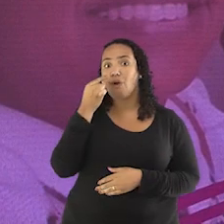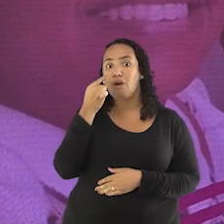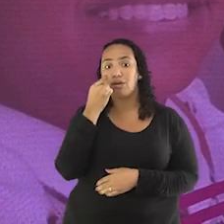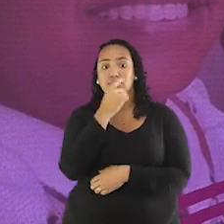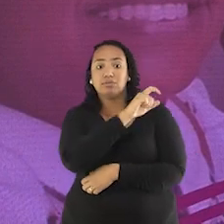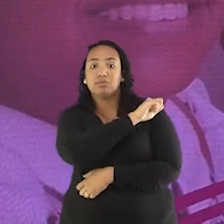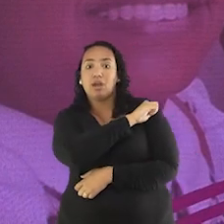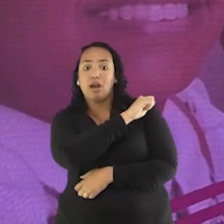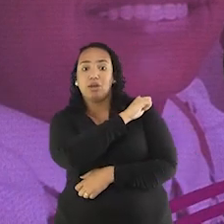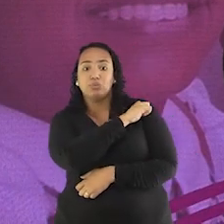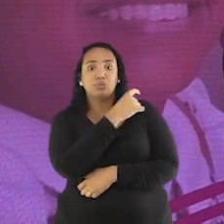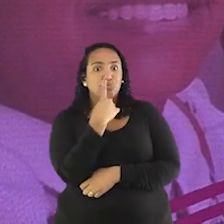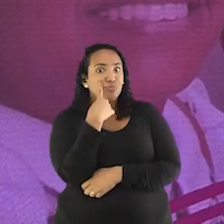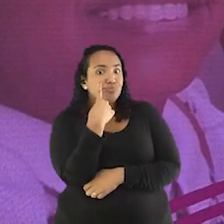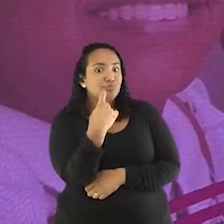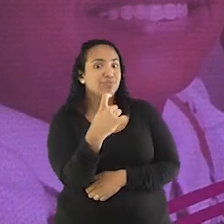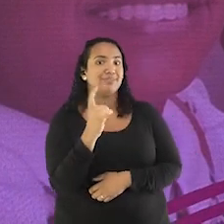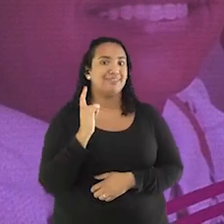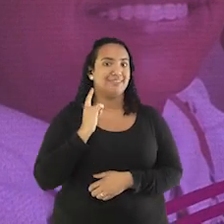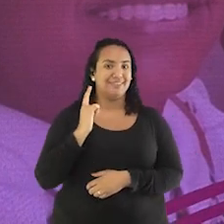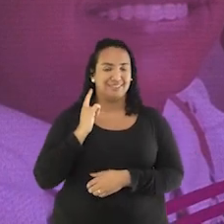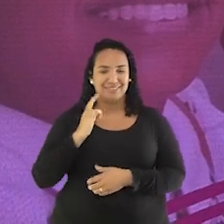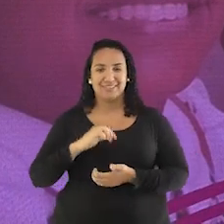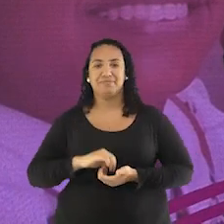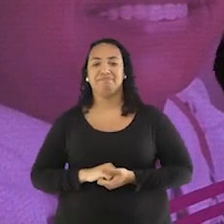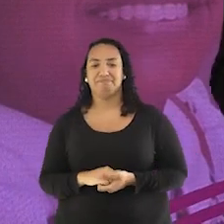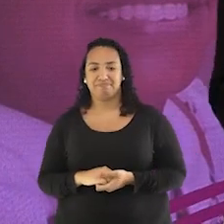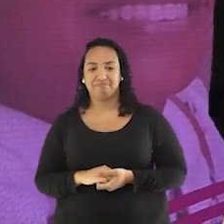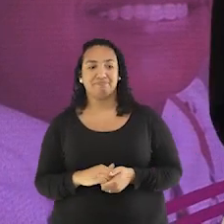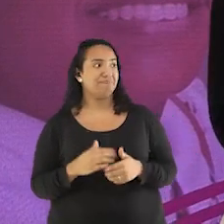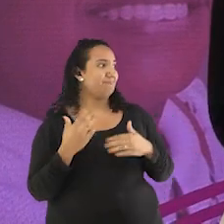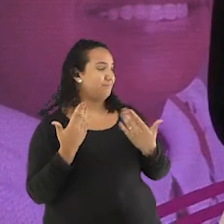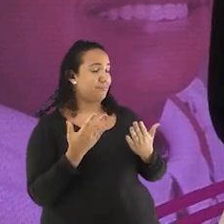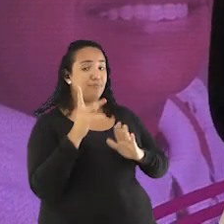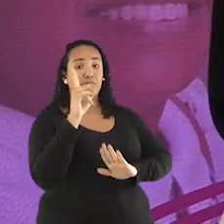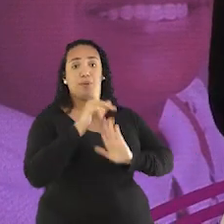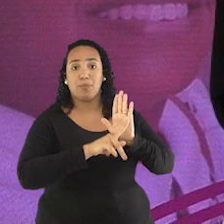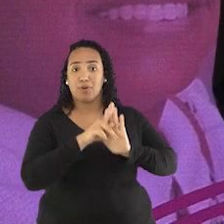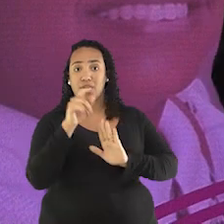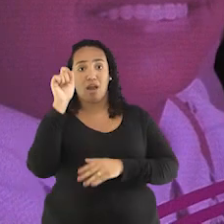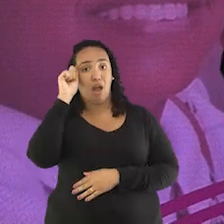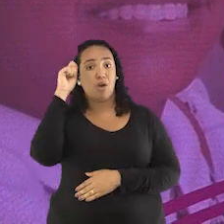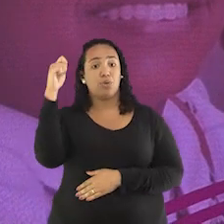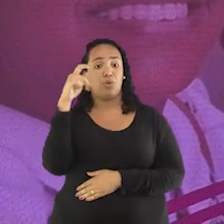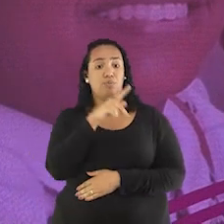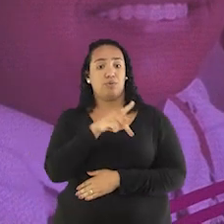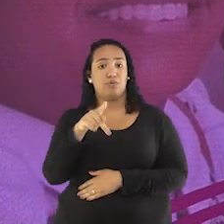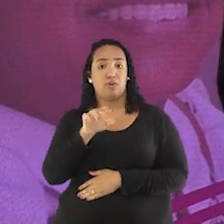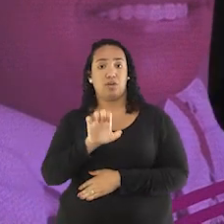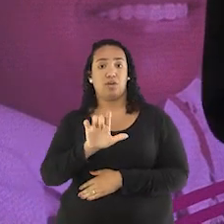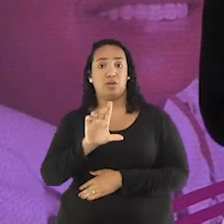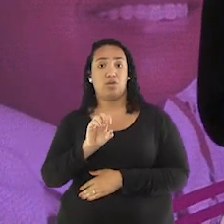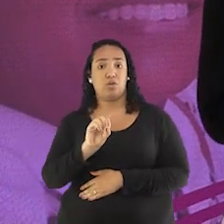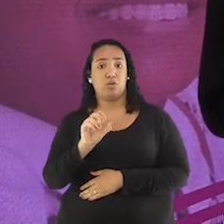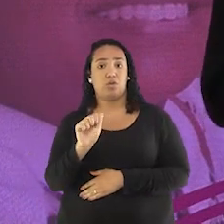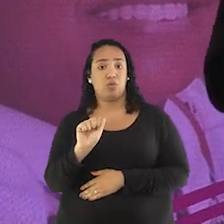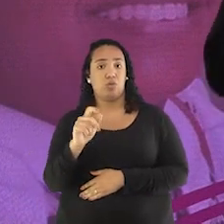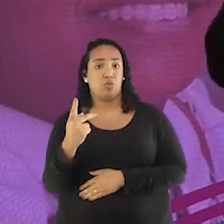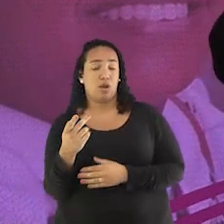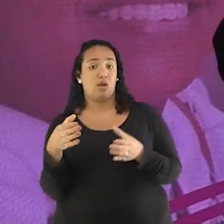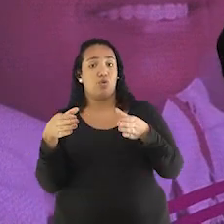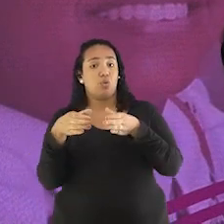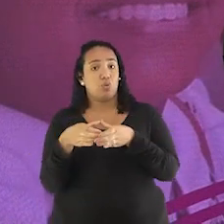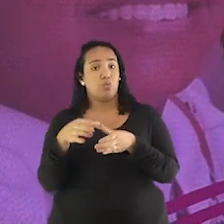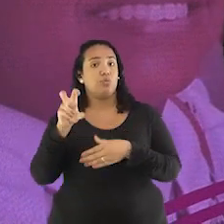os estudantes estavam interessados. Esse projeto foi realizado pela professora Eloá, no grupo 5,